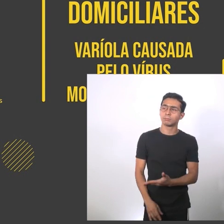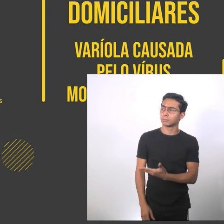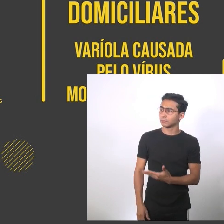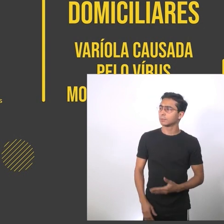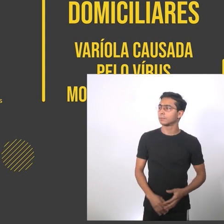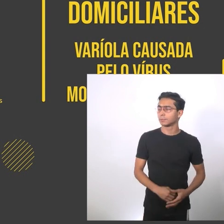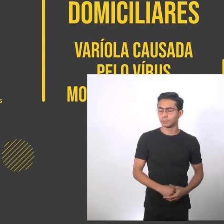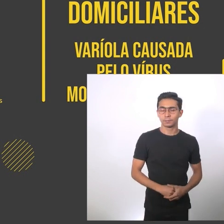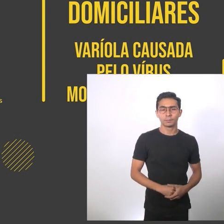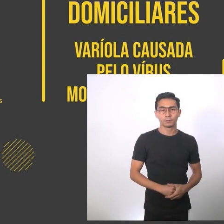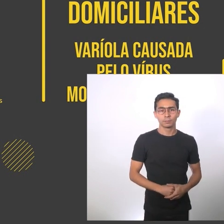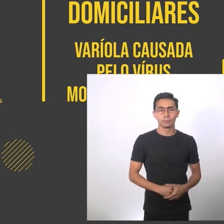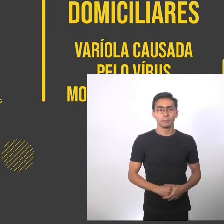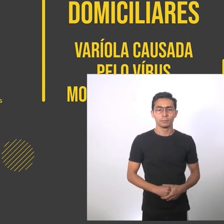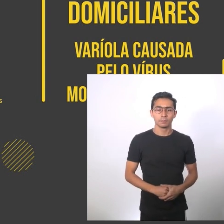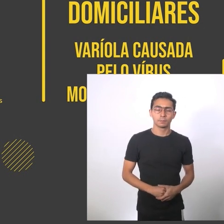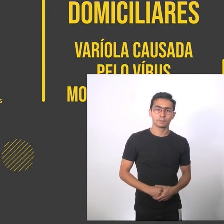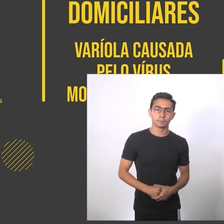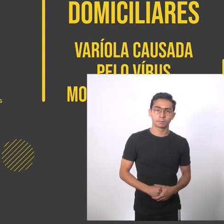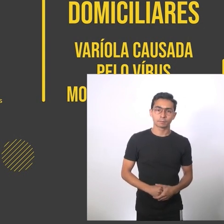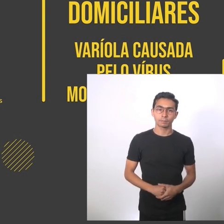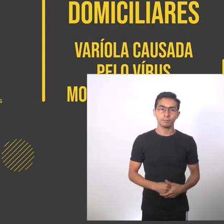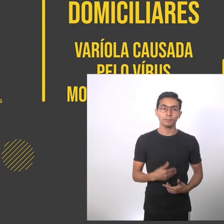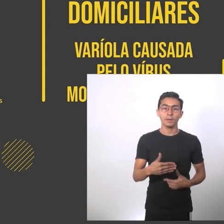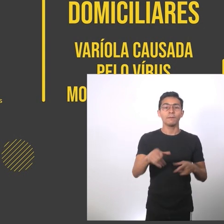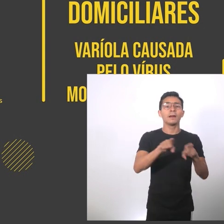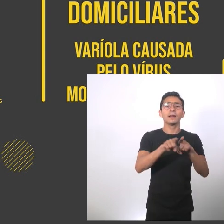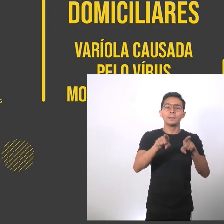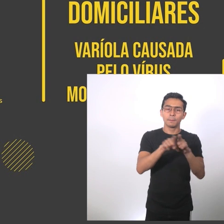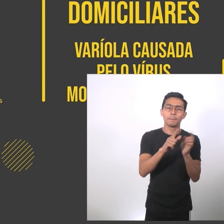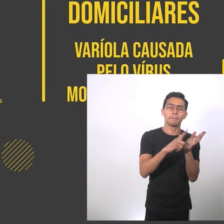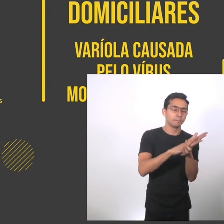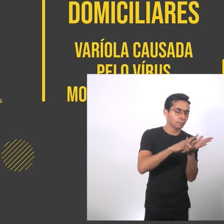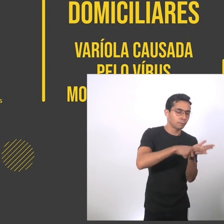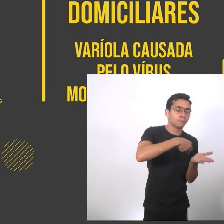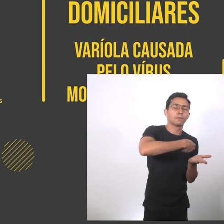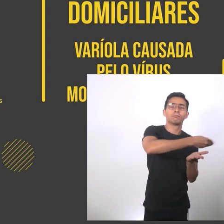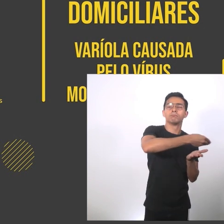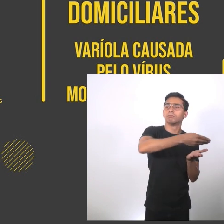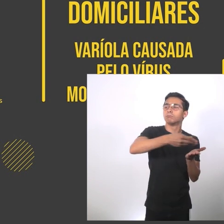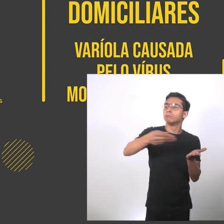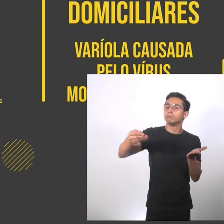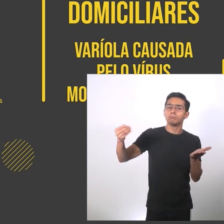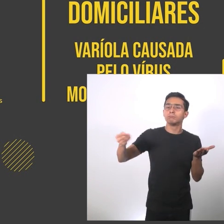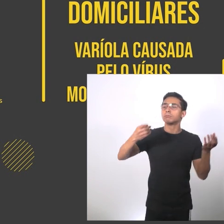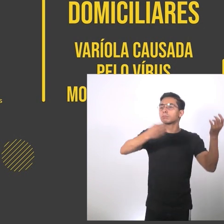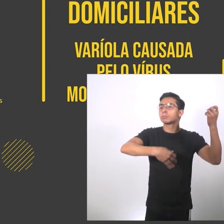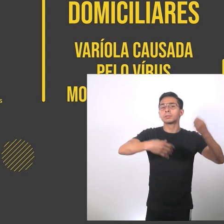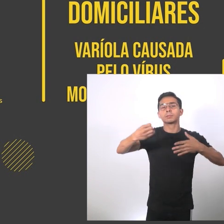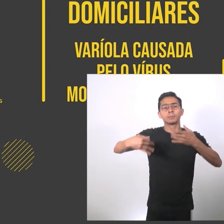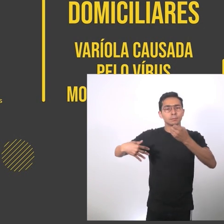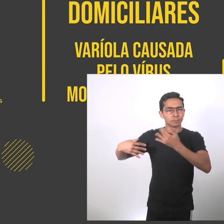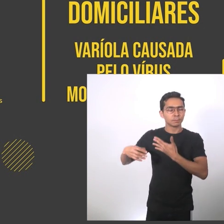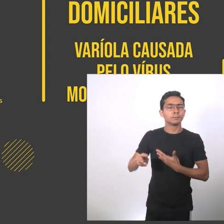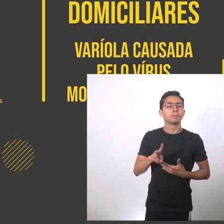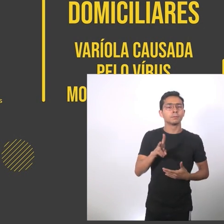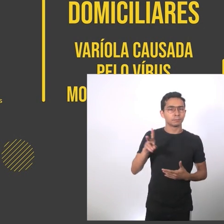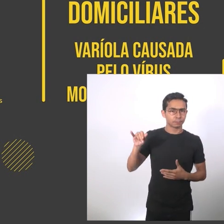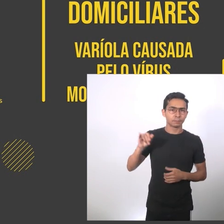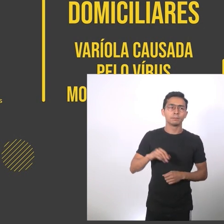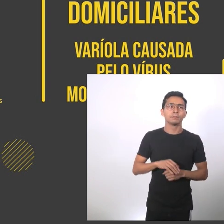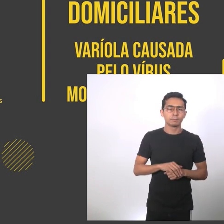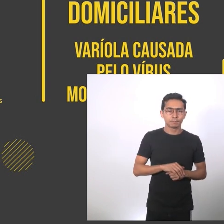vamos propiciar também folders, folhetos explicativos que nós vamos distribuir em todas